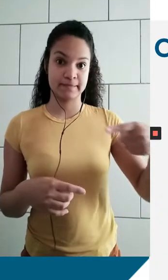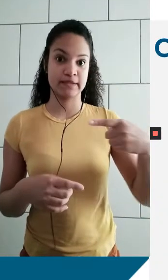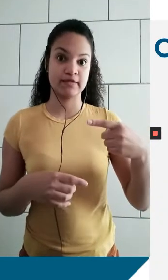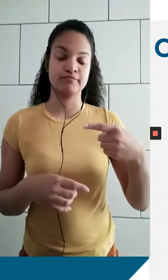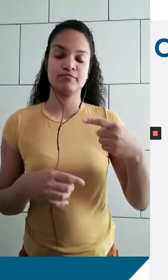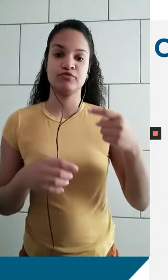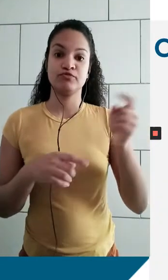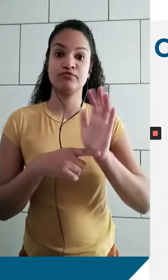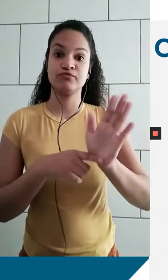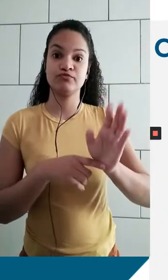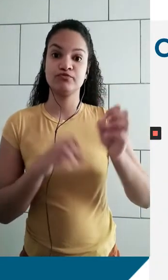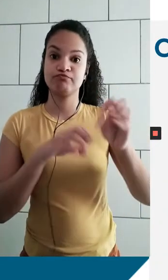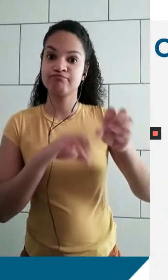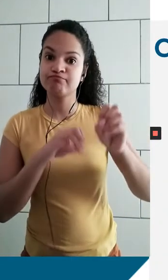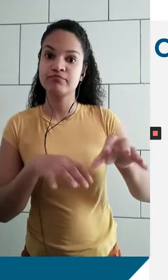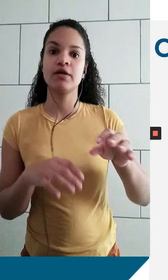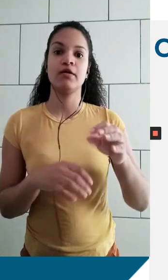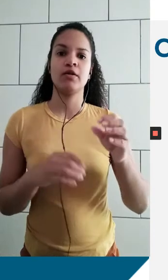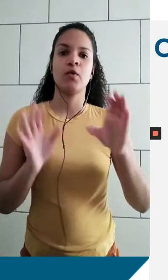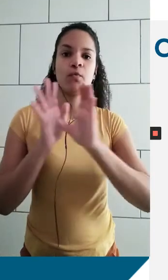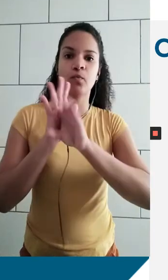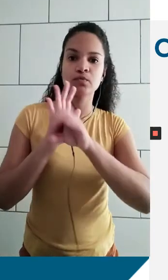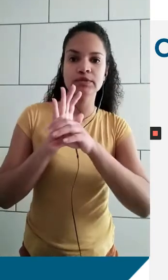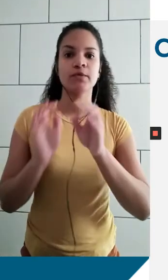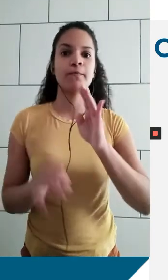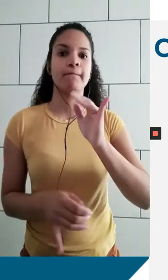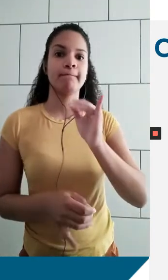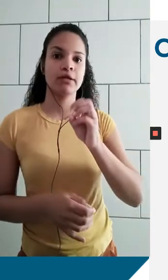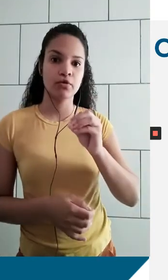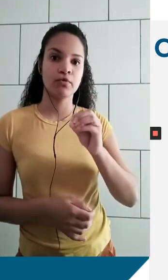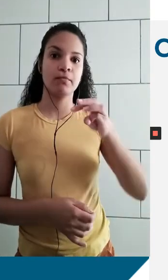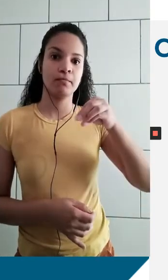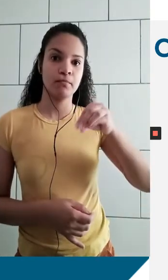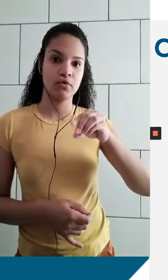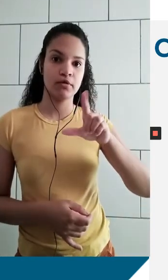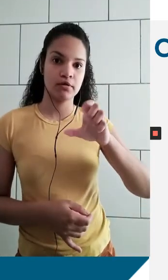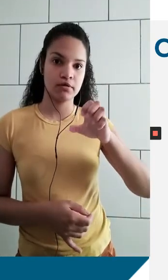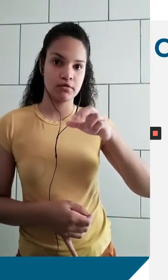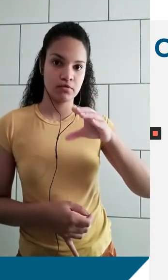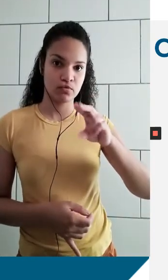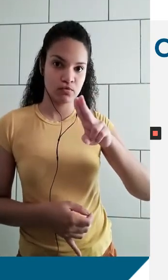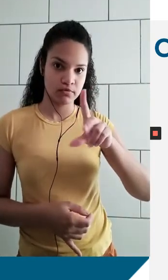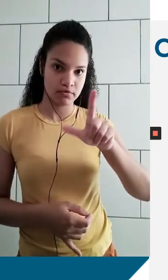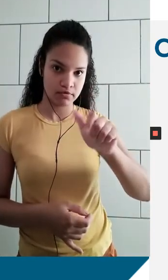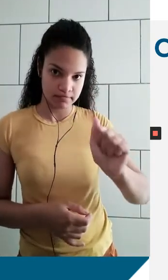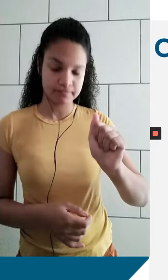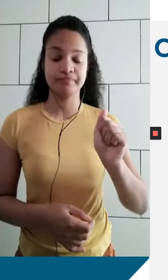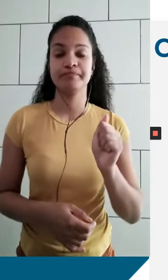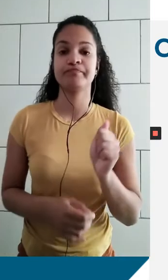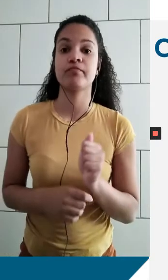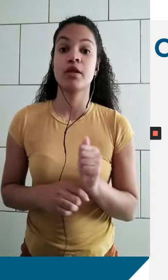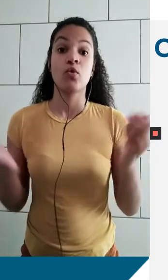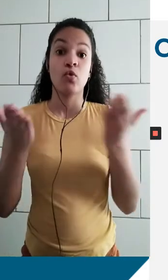de videoaulas, de apresentações sobre conceitos de biomoléculas. E hoje nós